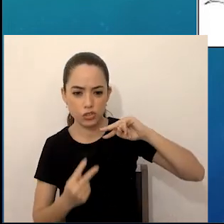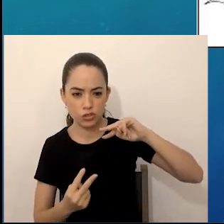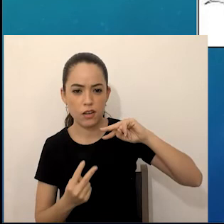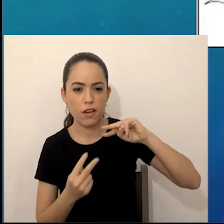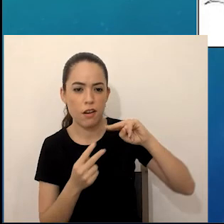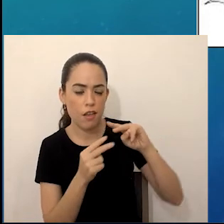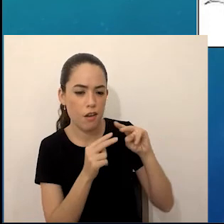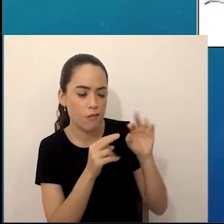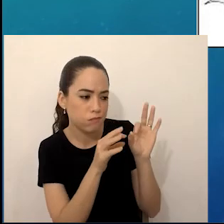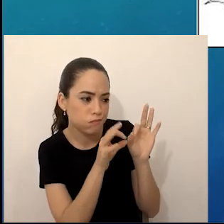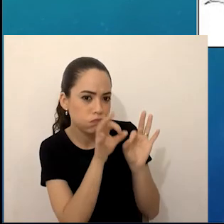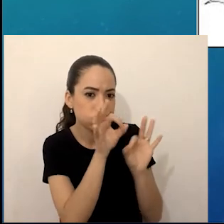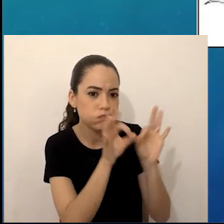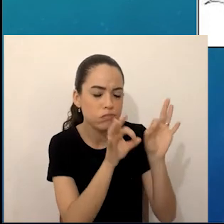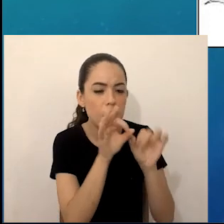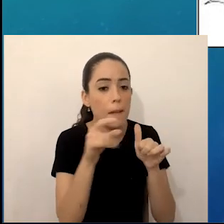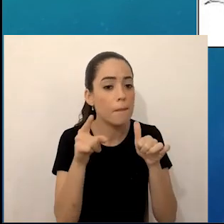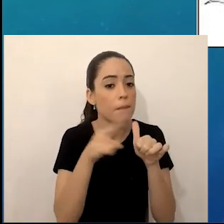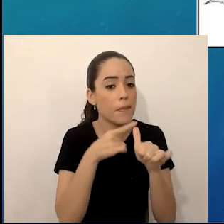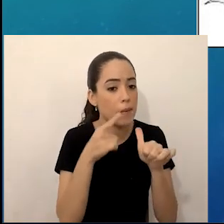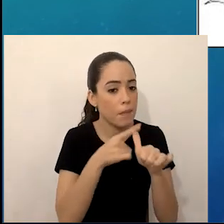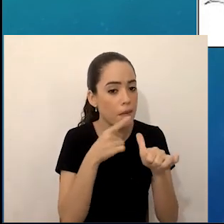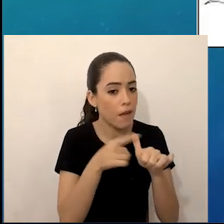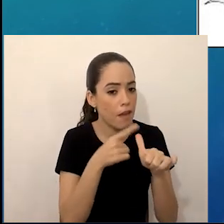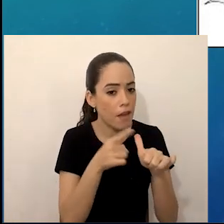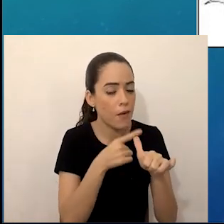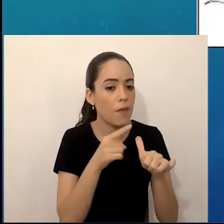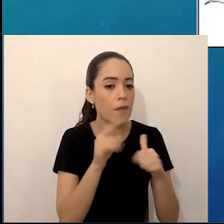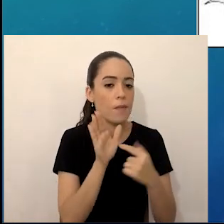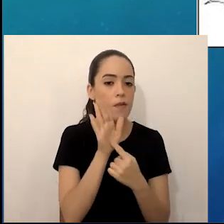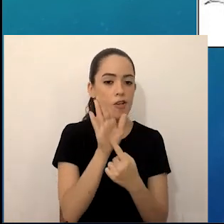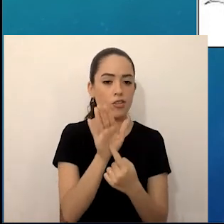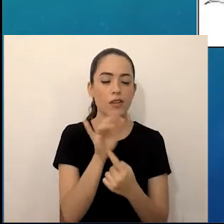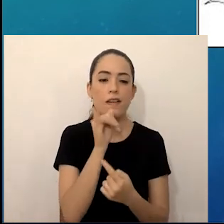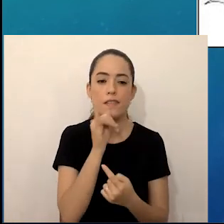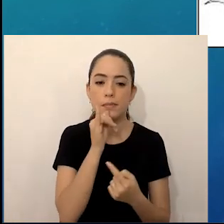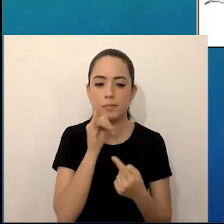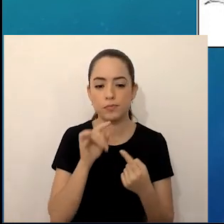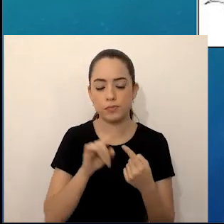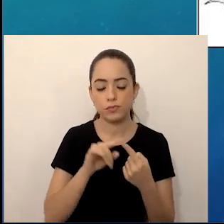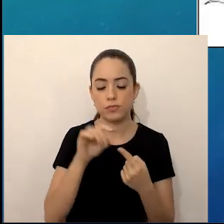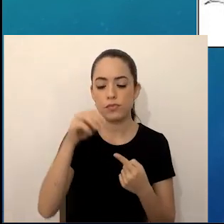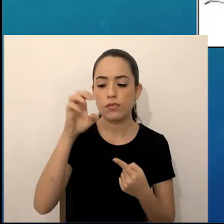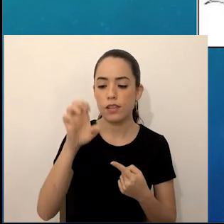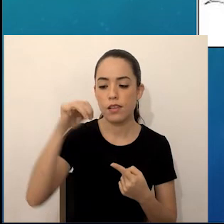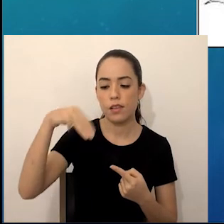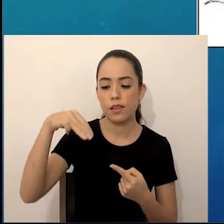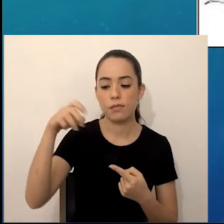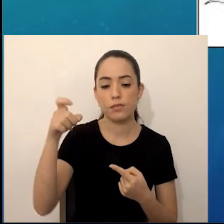são expressos primariamente, como os genes EMX,